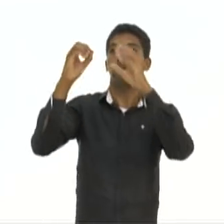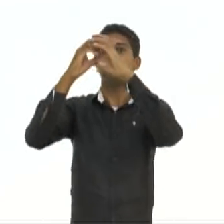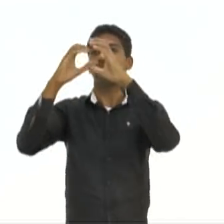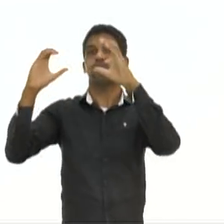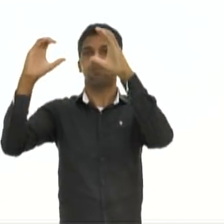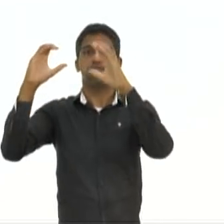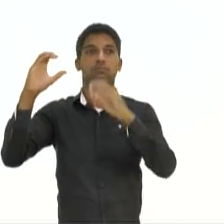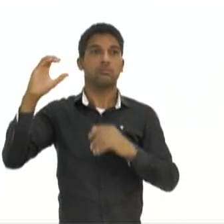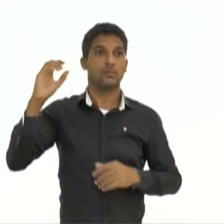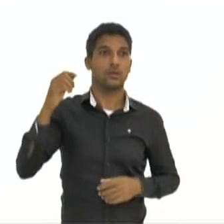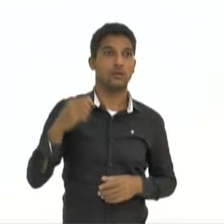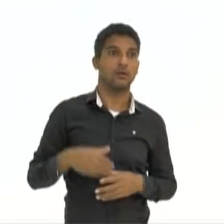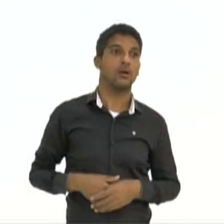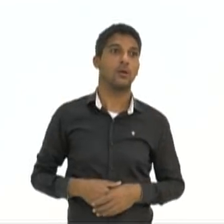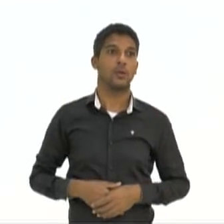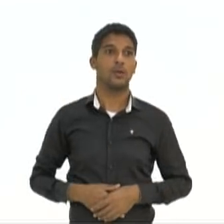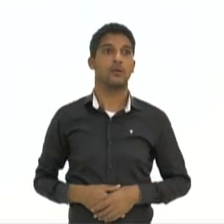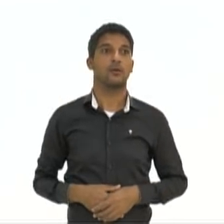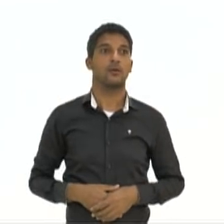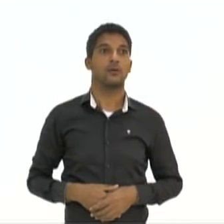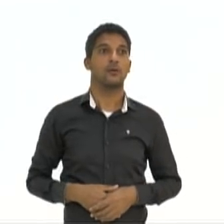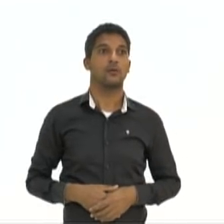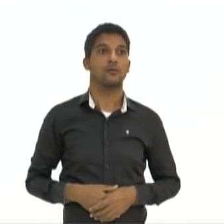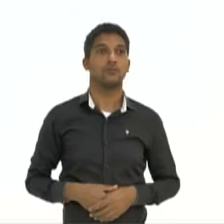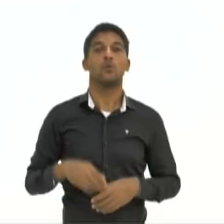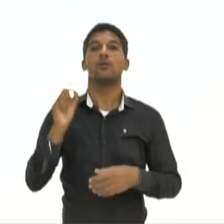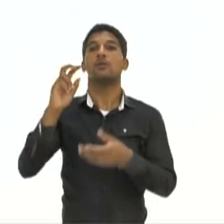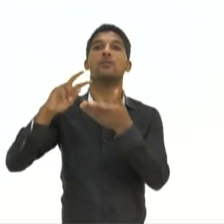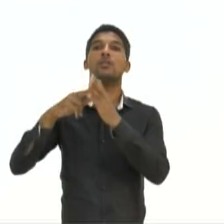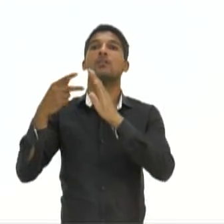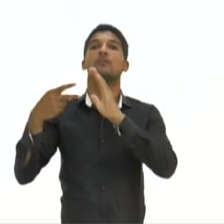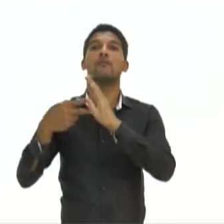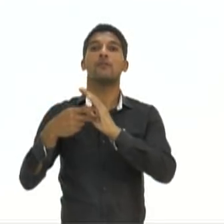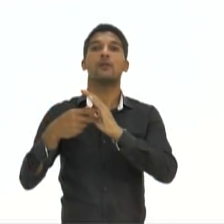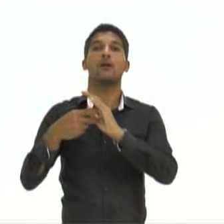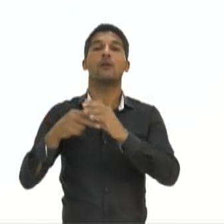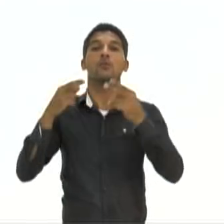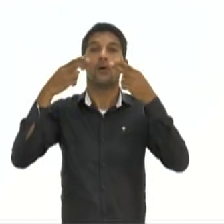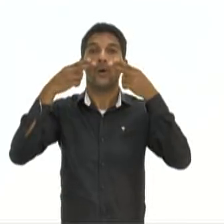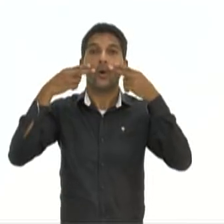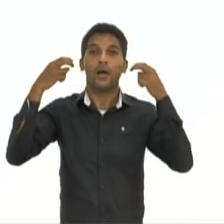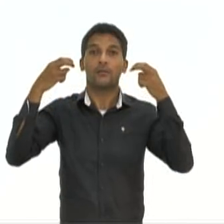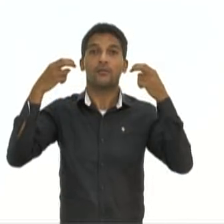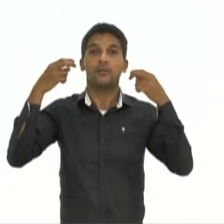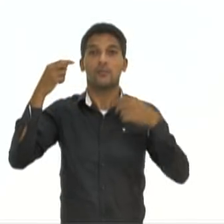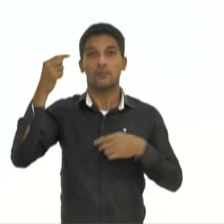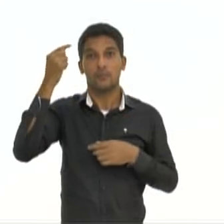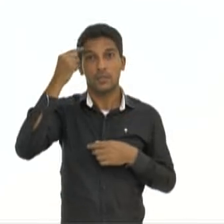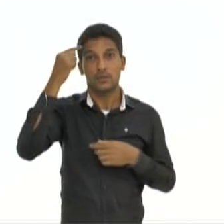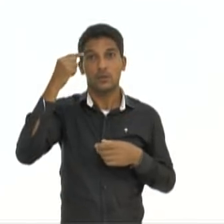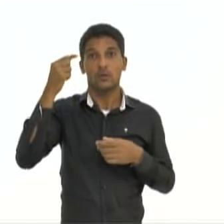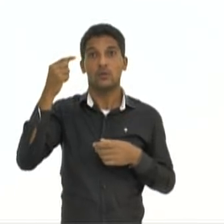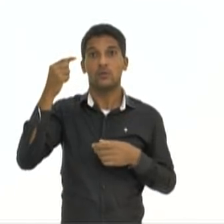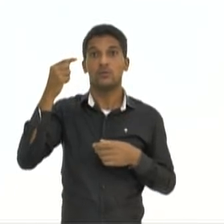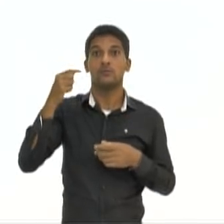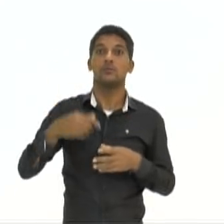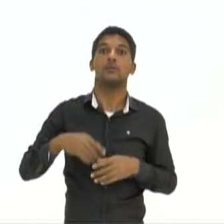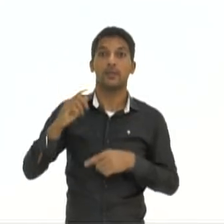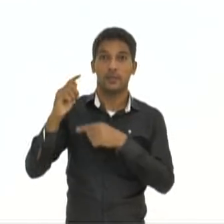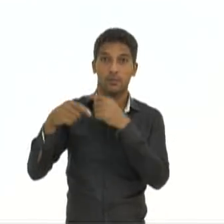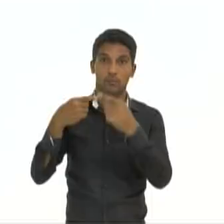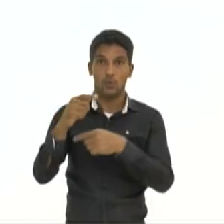dessas faculdades mentais saudáveis, assim, pelo menos a maioria de nós, né? Então, a gente tem que pensar antes de agir. E aí, né? Então, vocês